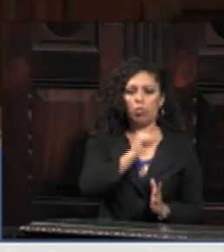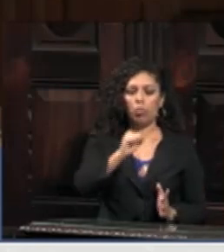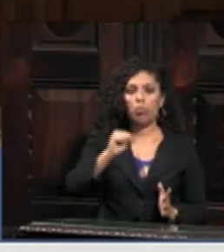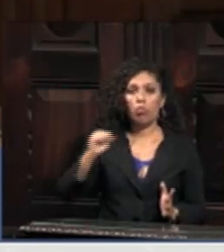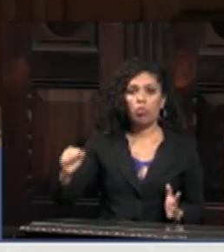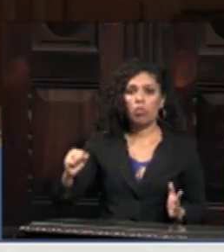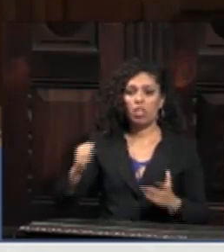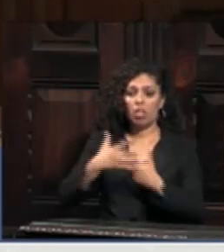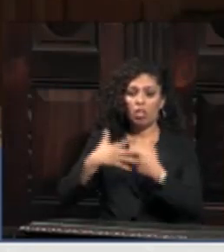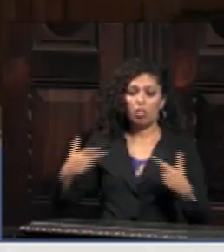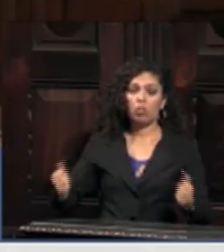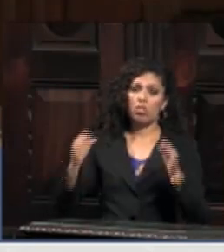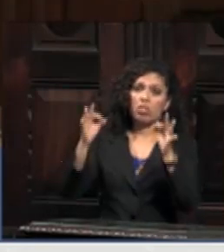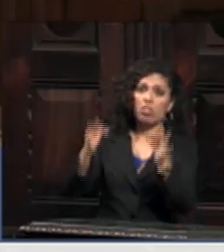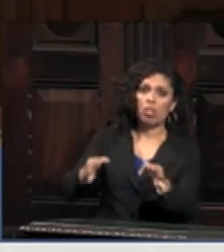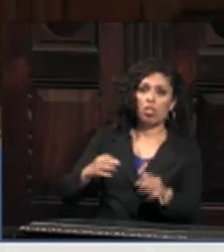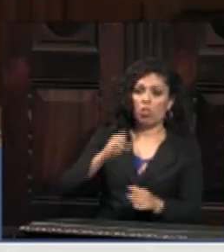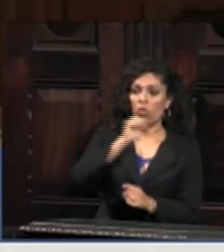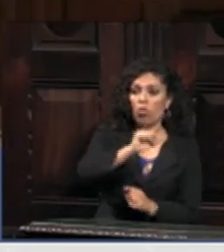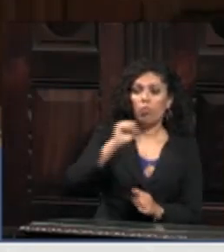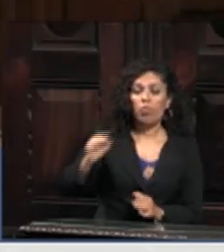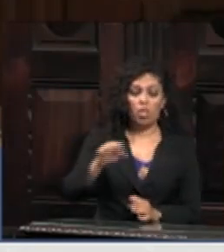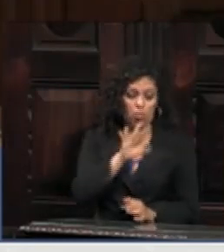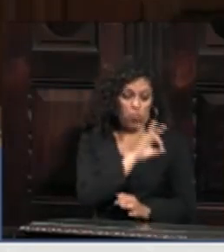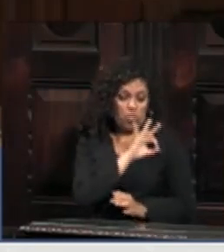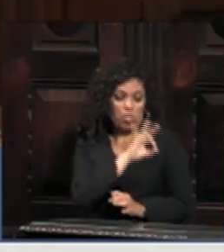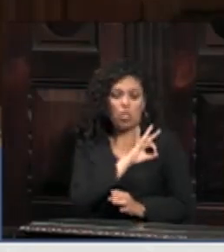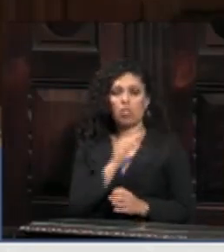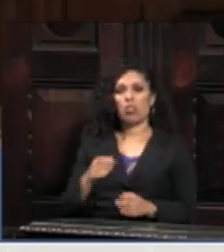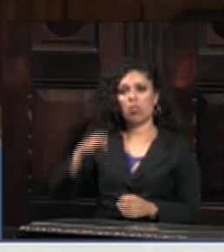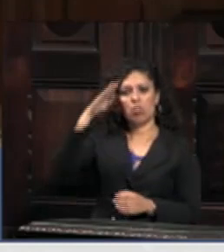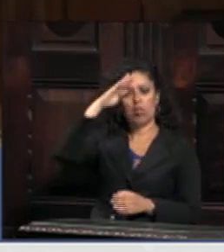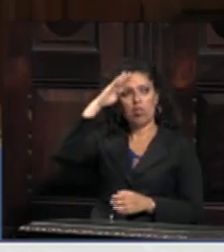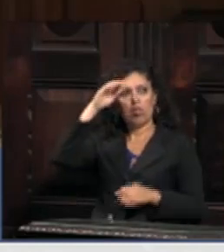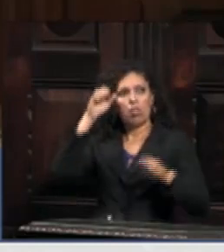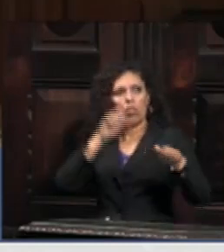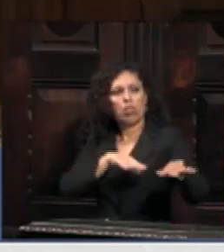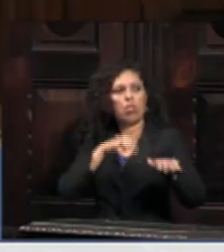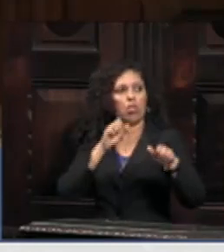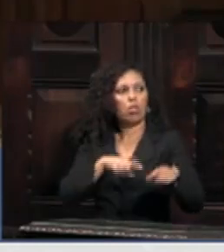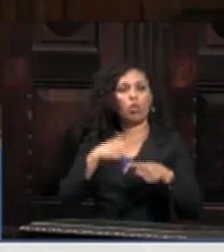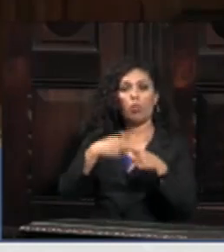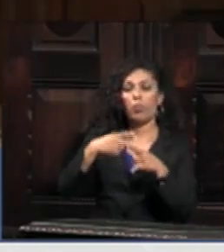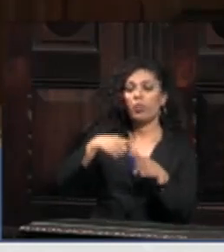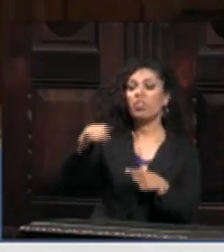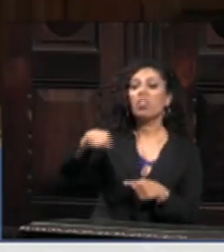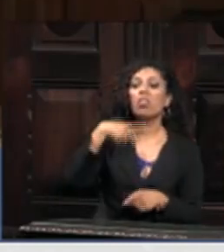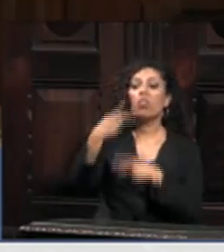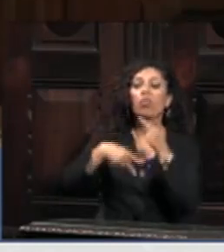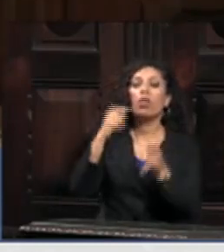são os policiais, que são os soldados, porque ele incita eles a